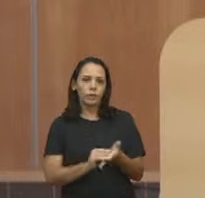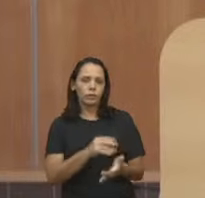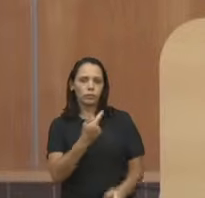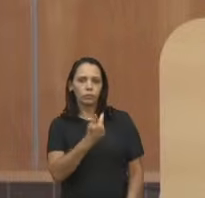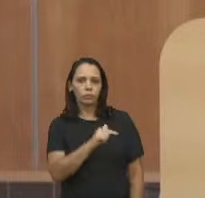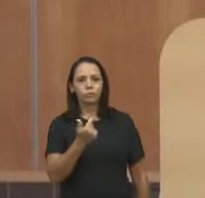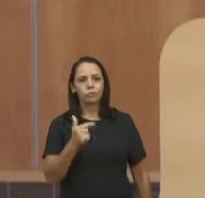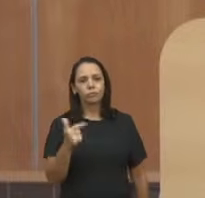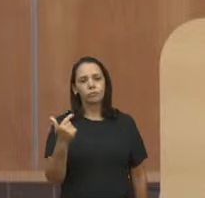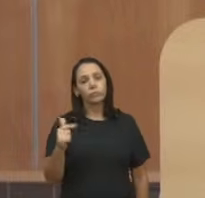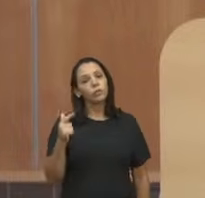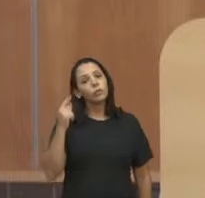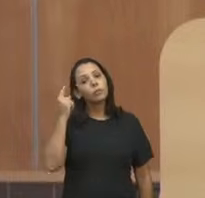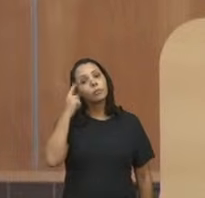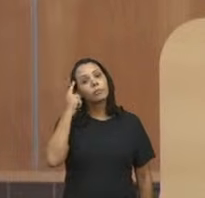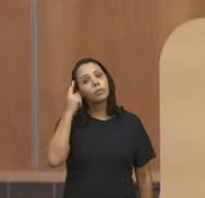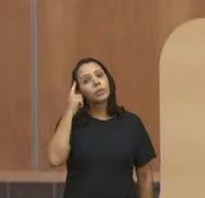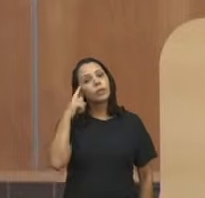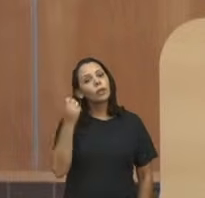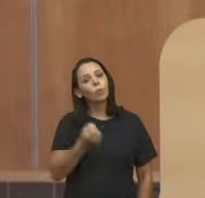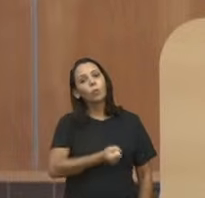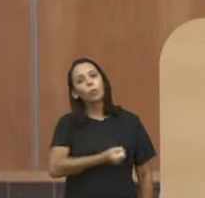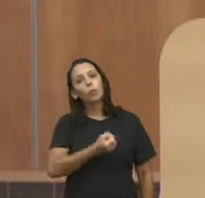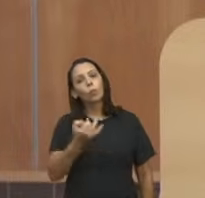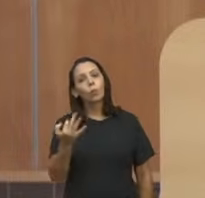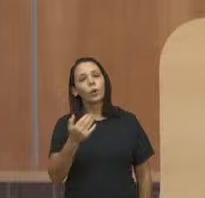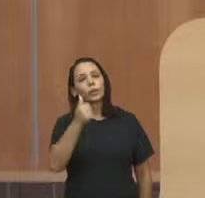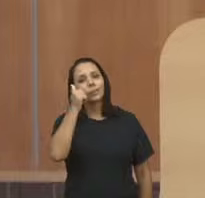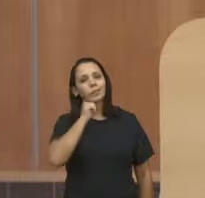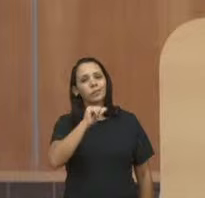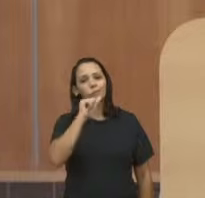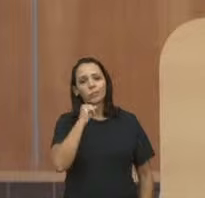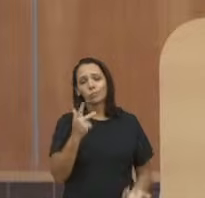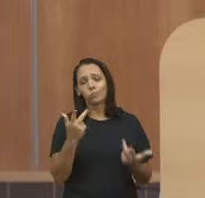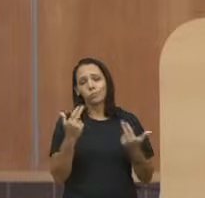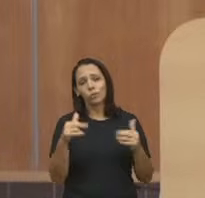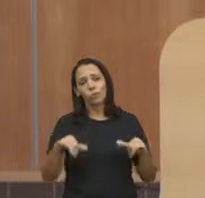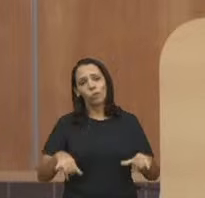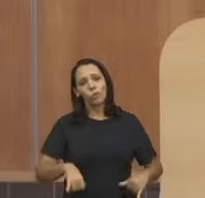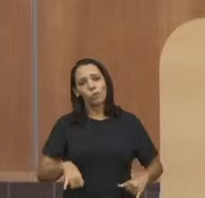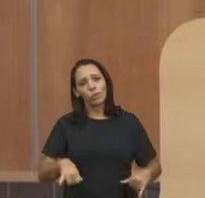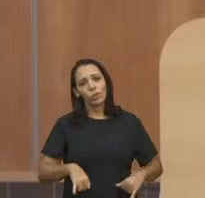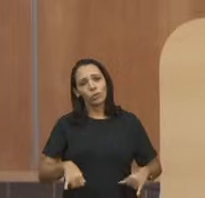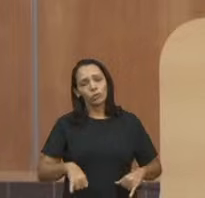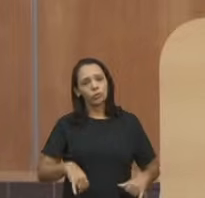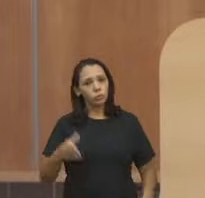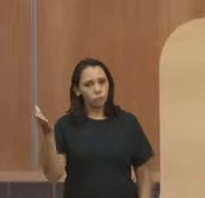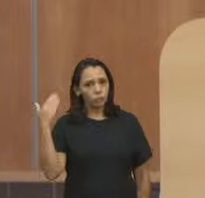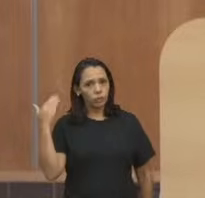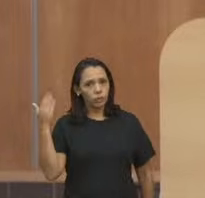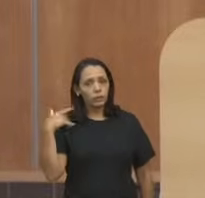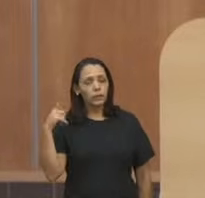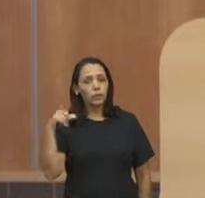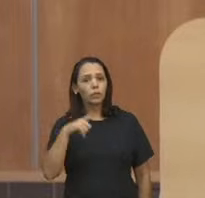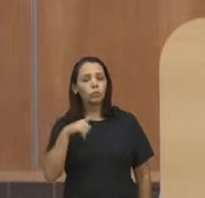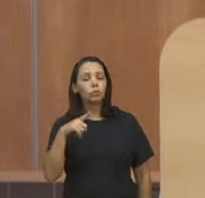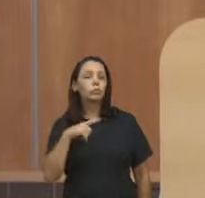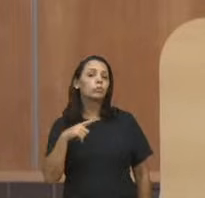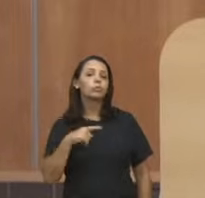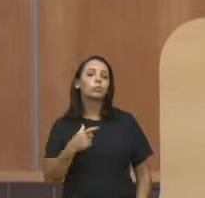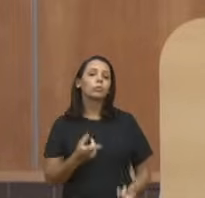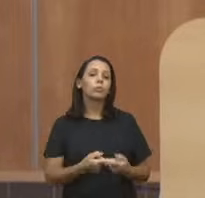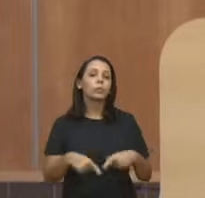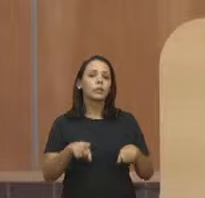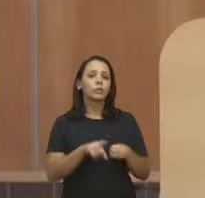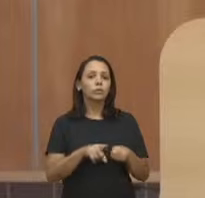quantas mães que passam por esse sofrimento? Né? De primeiro tinha um convênio com o Chuí, Francisca Júlia, lá em São José dos Campos, e